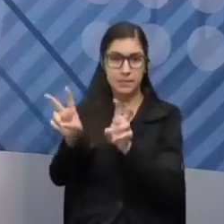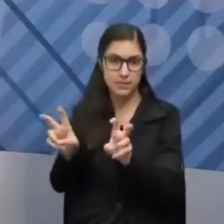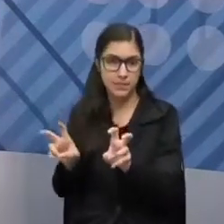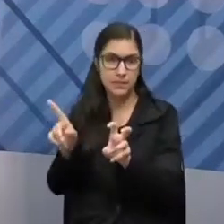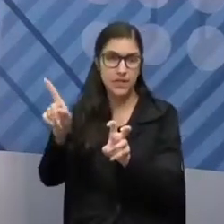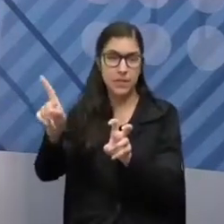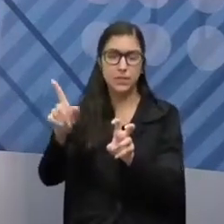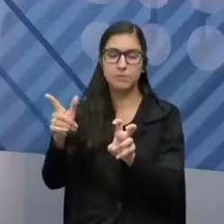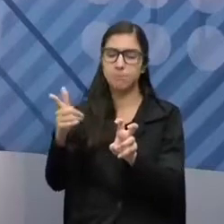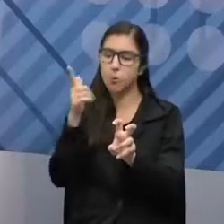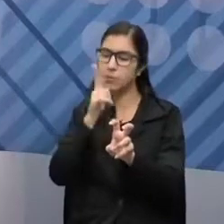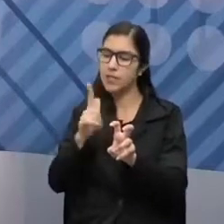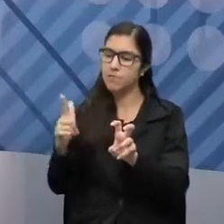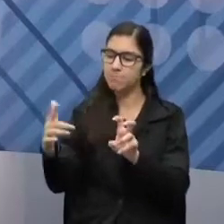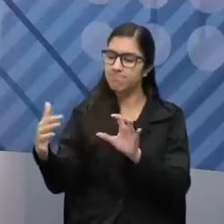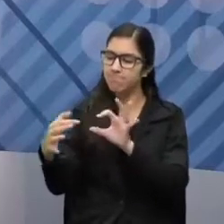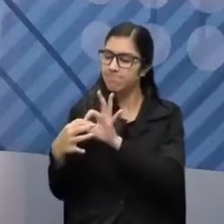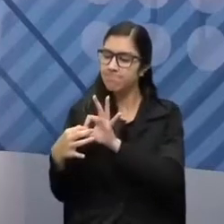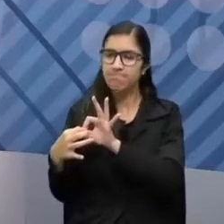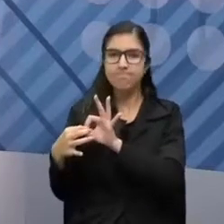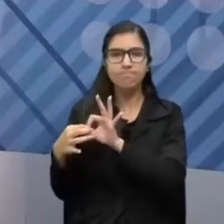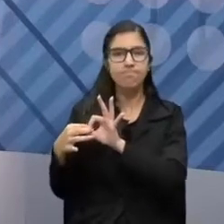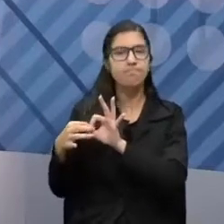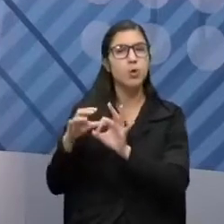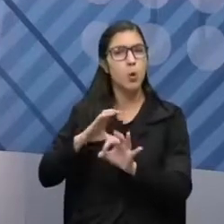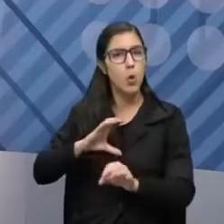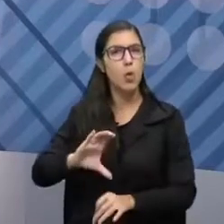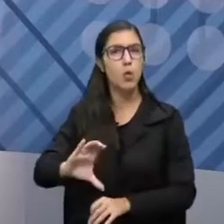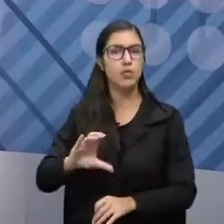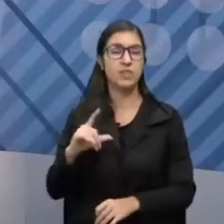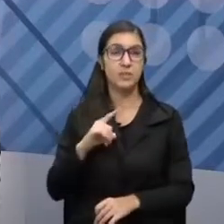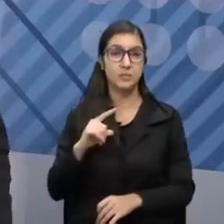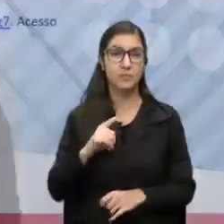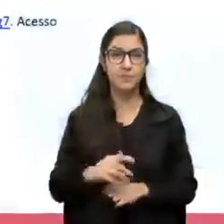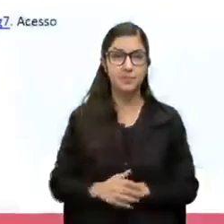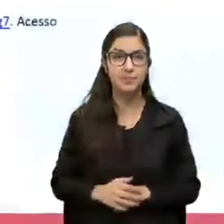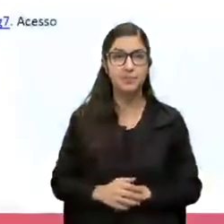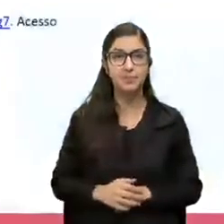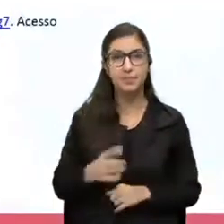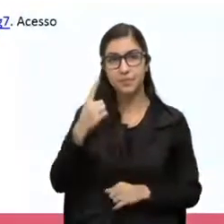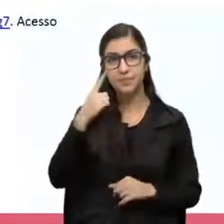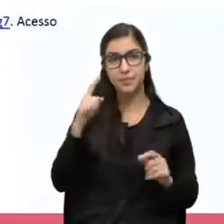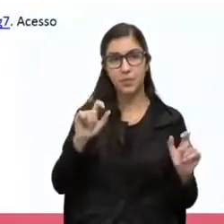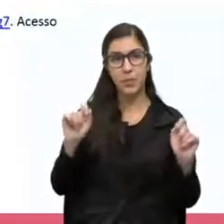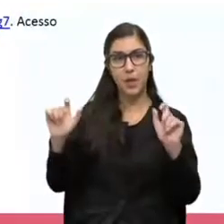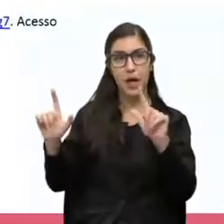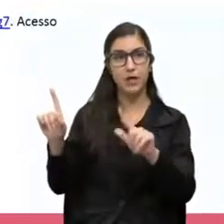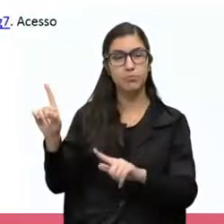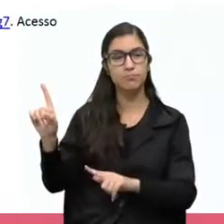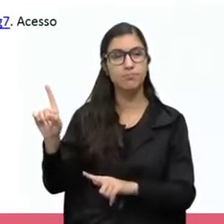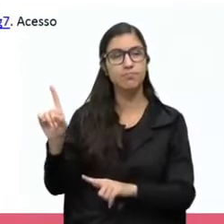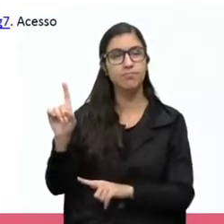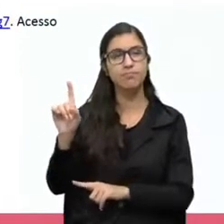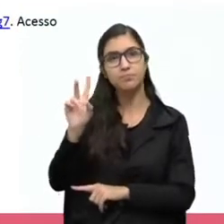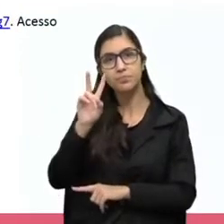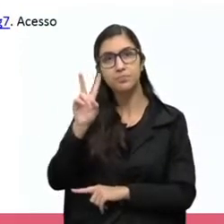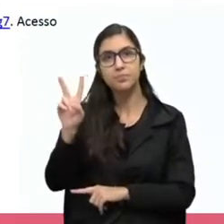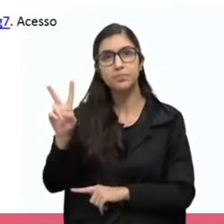de confiança. Então, vamos ao quadro e vocês